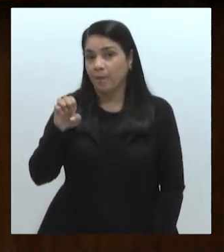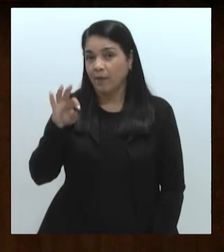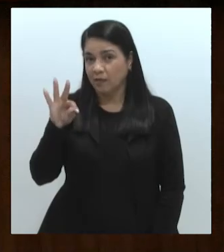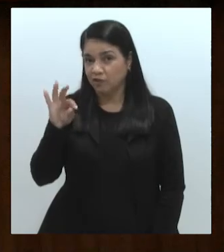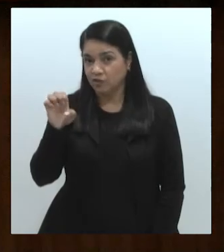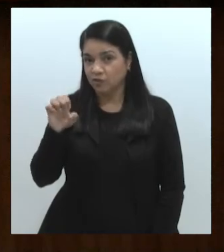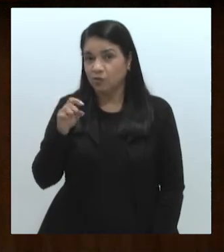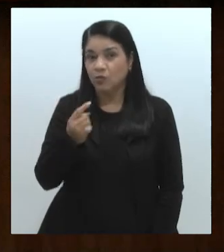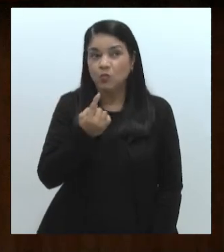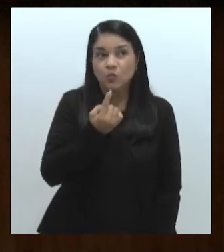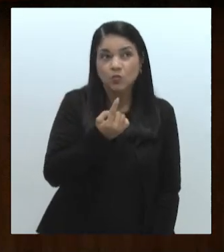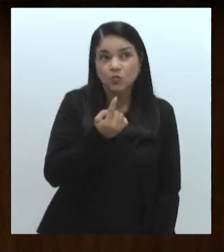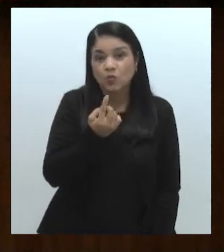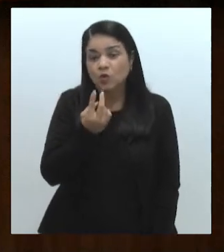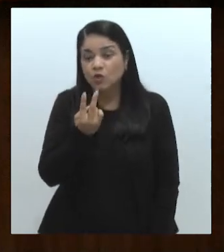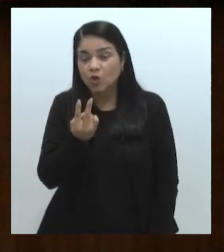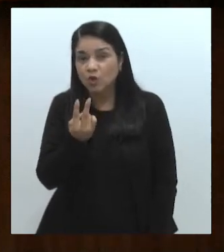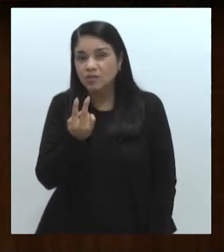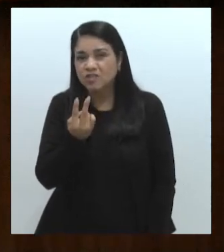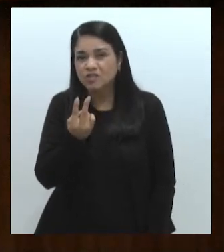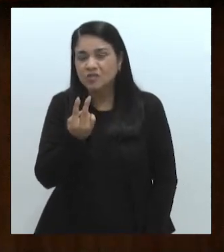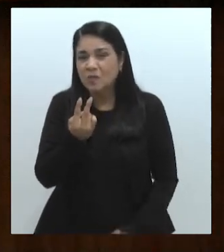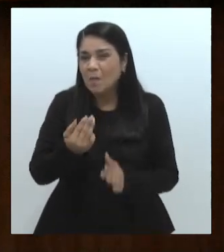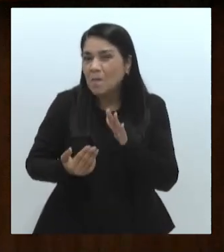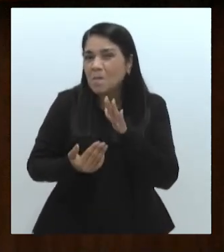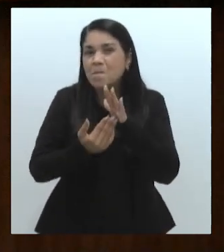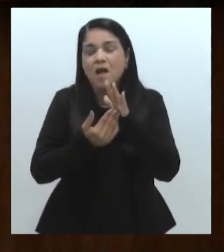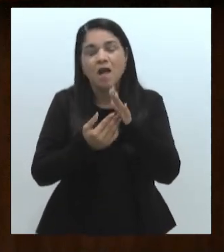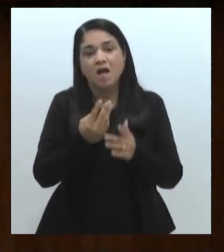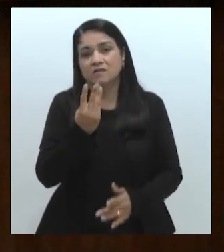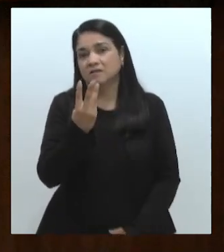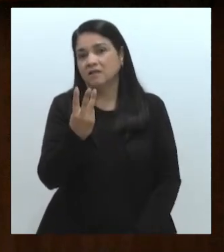com 1, 2, no máximo 3 animais.